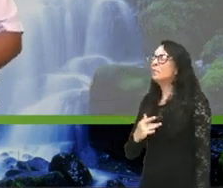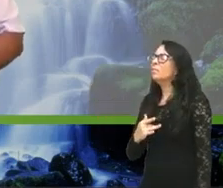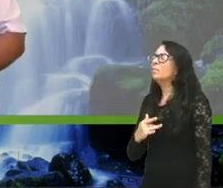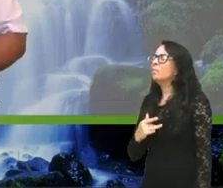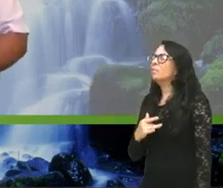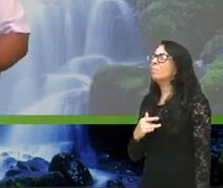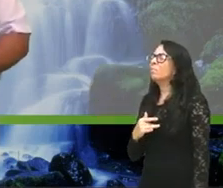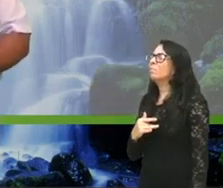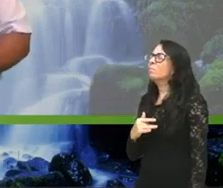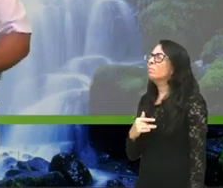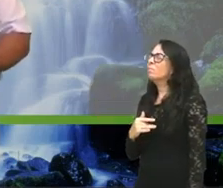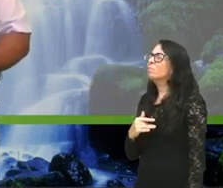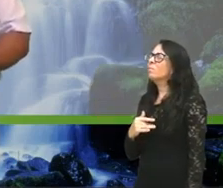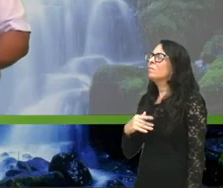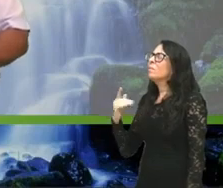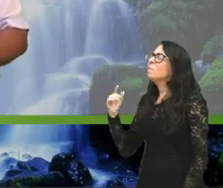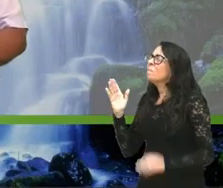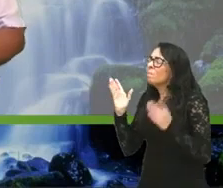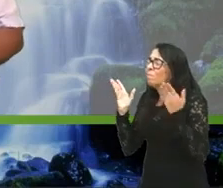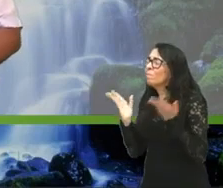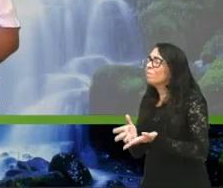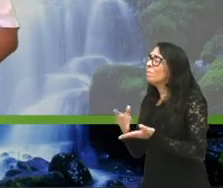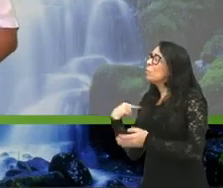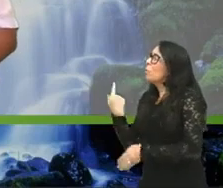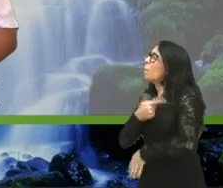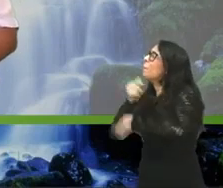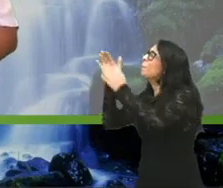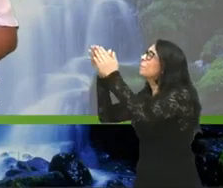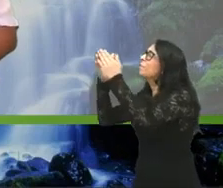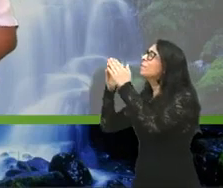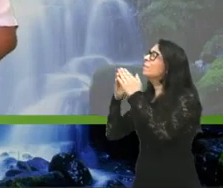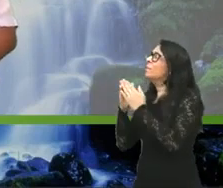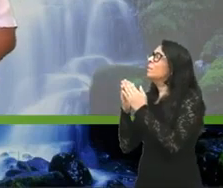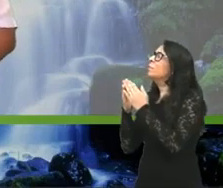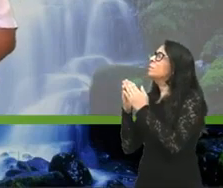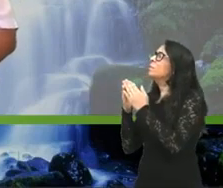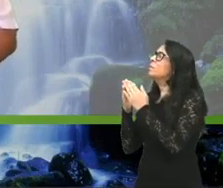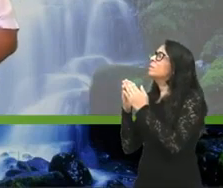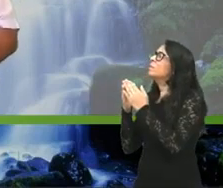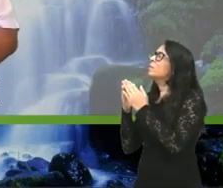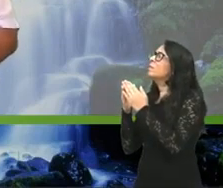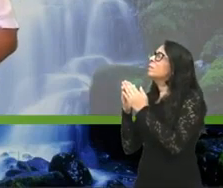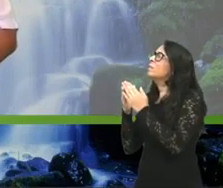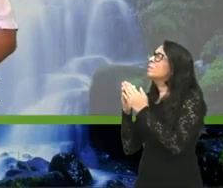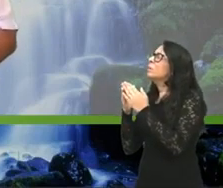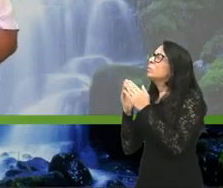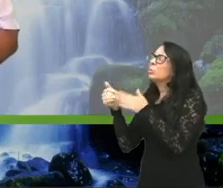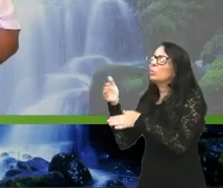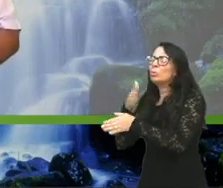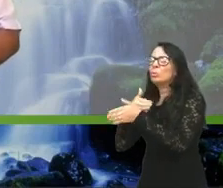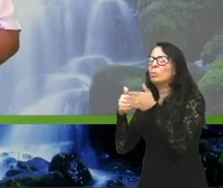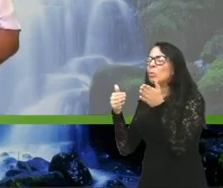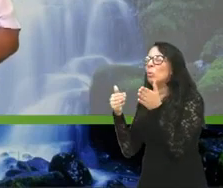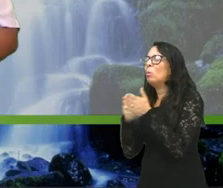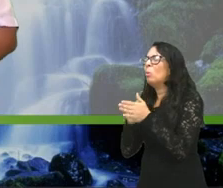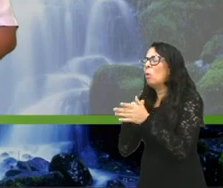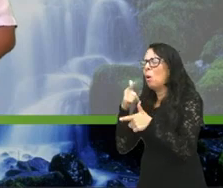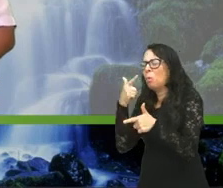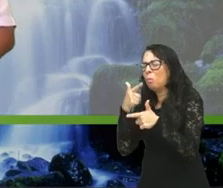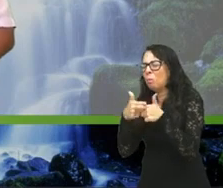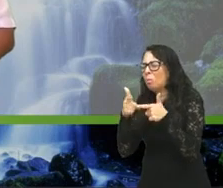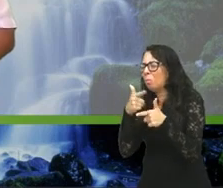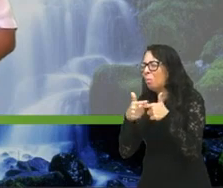guerras. Deus, em nome de Jesus, conforta os corações, ó Deus, dos que choram. A